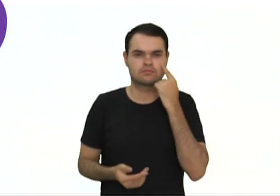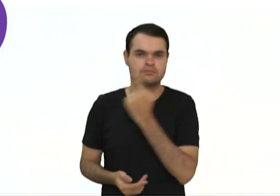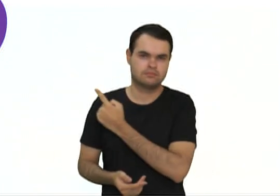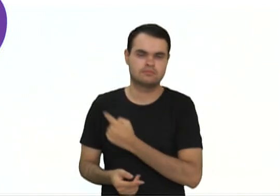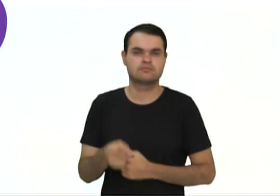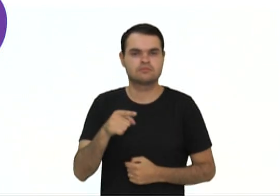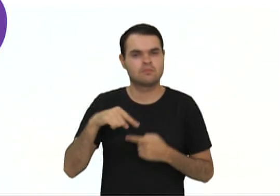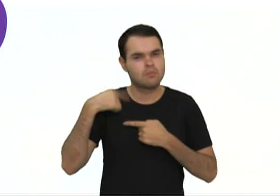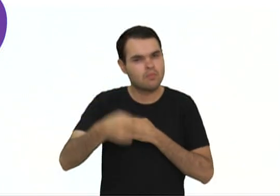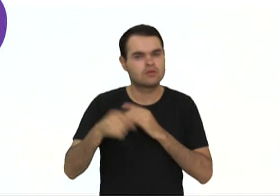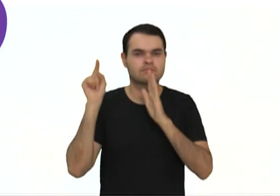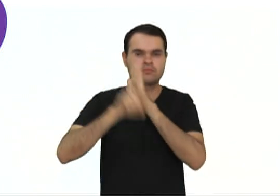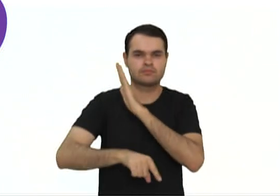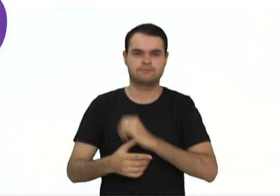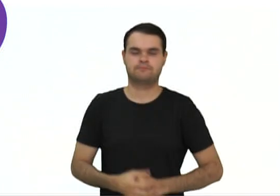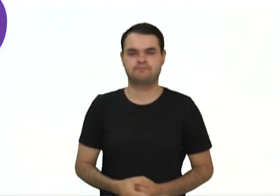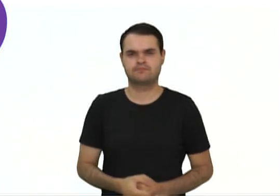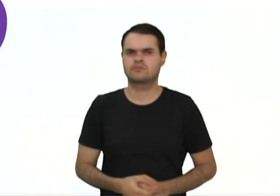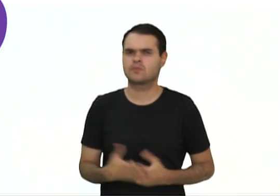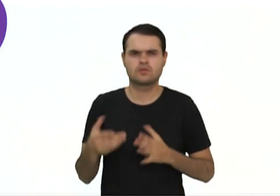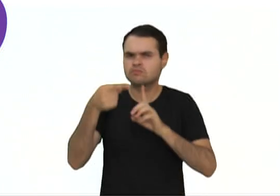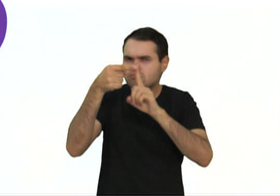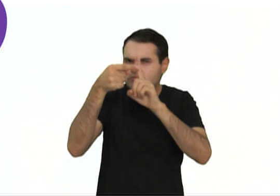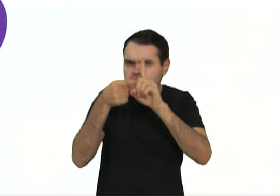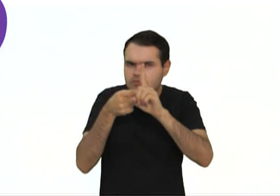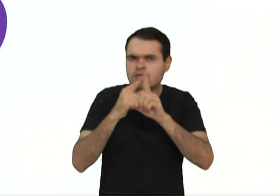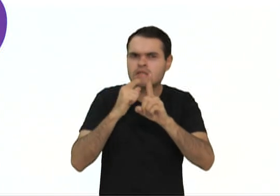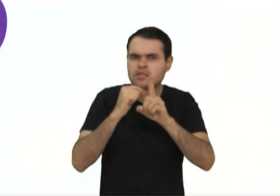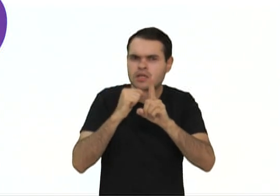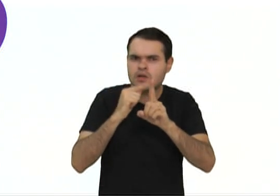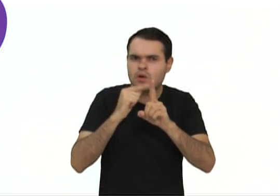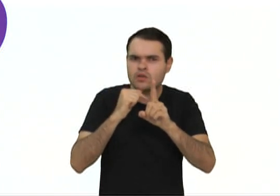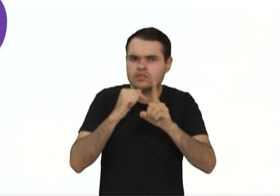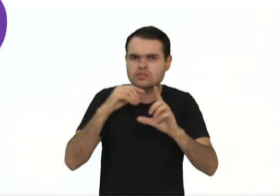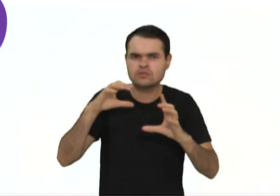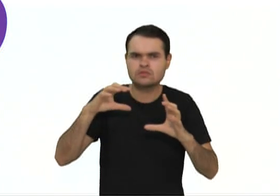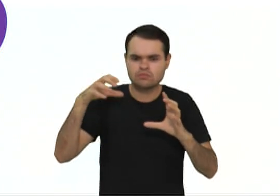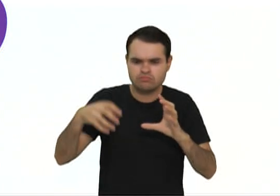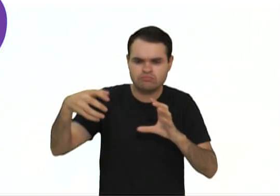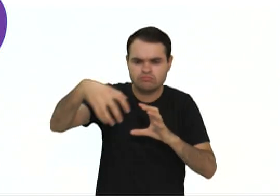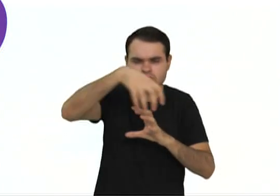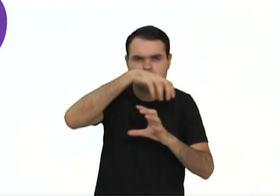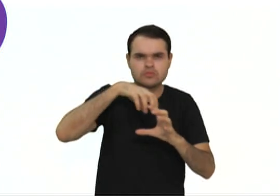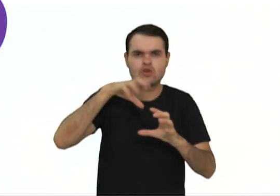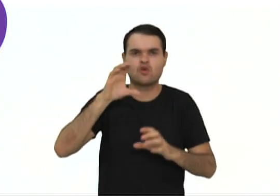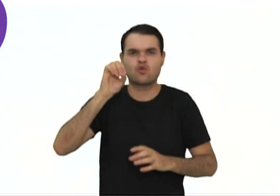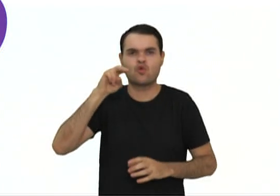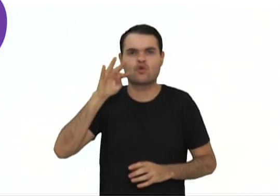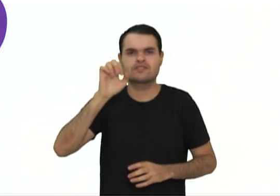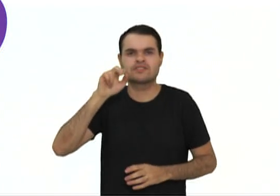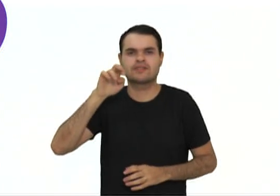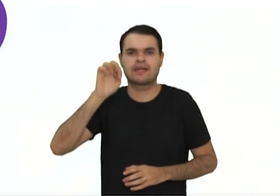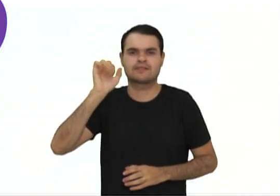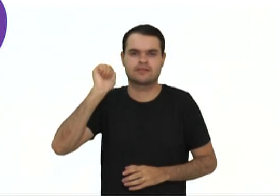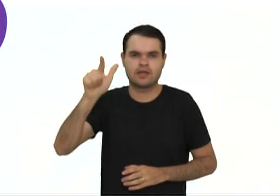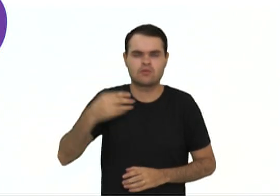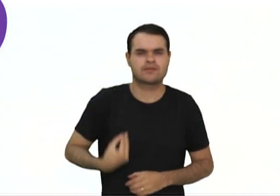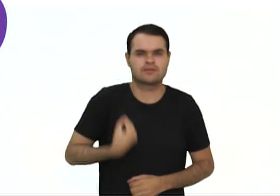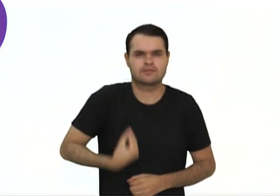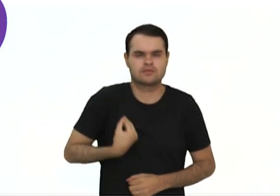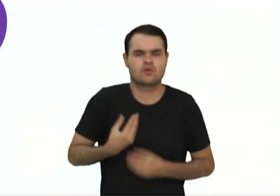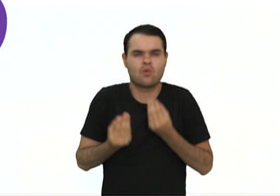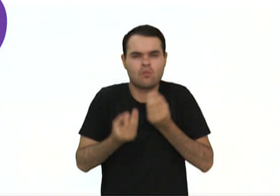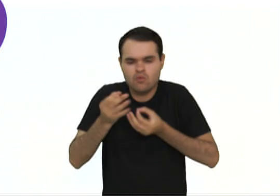você a nossa próxima perguntinha, Quais são os tipos de águas continentais que existem? Pensa um pouquinho, como que